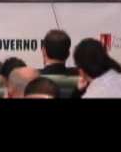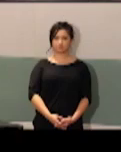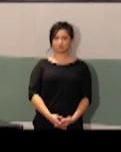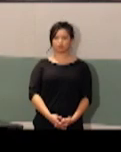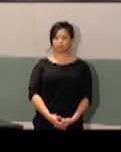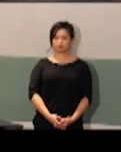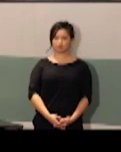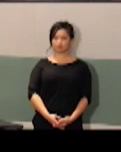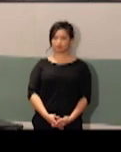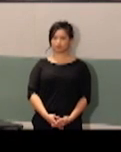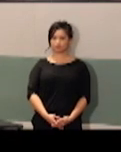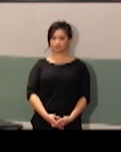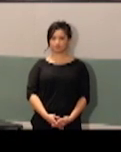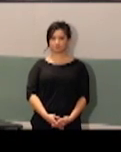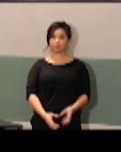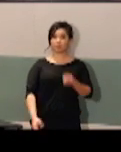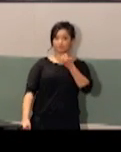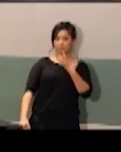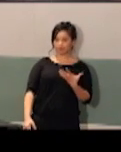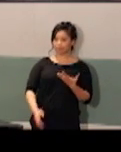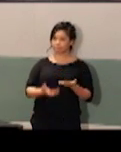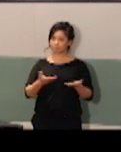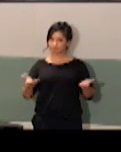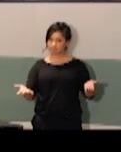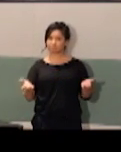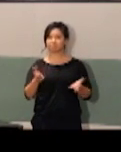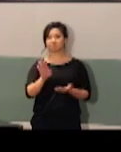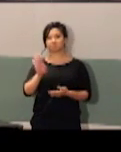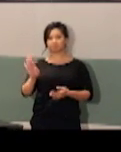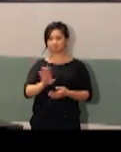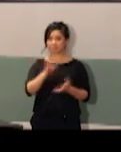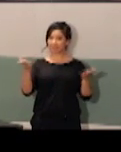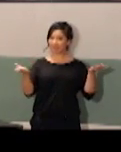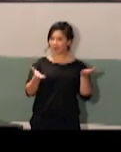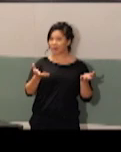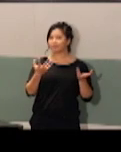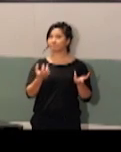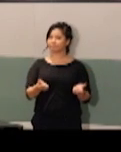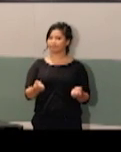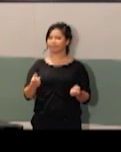Bom, prezados candidatos, vamos falar agora de segurança.